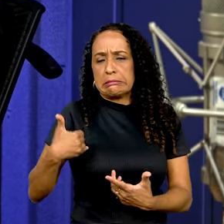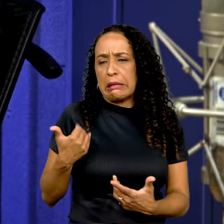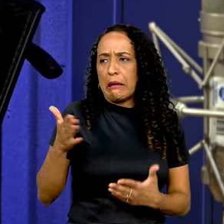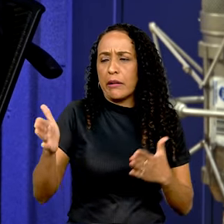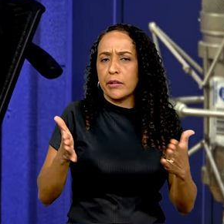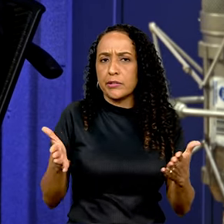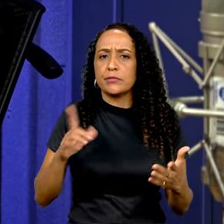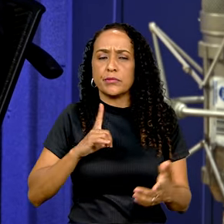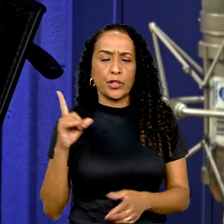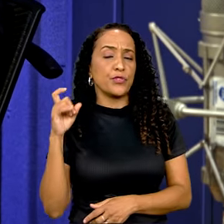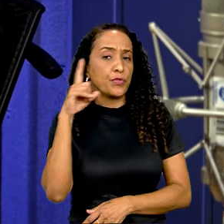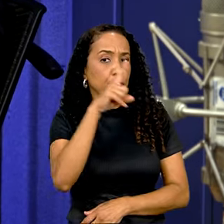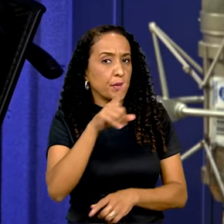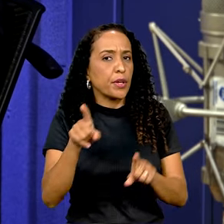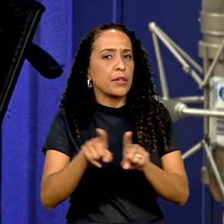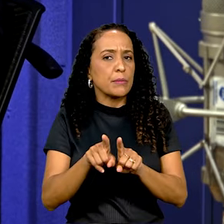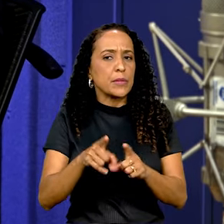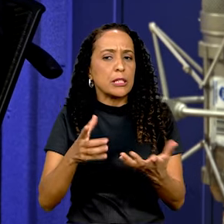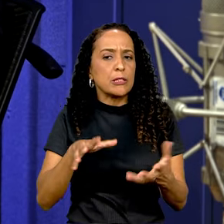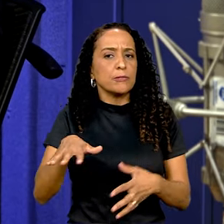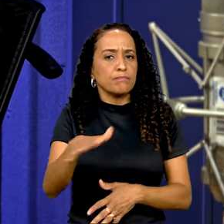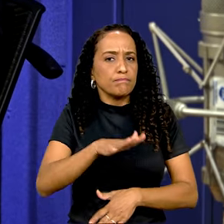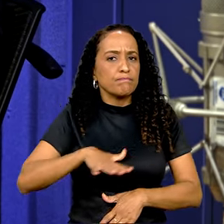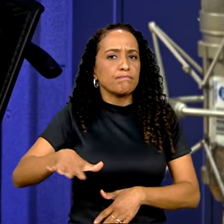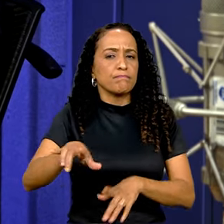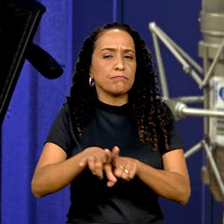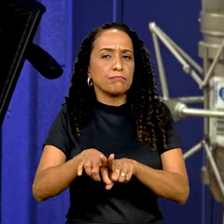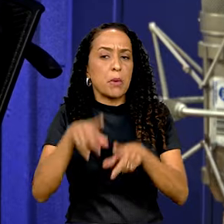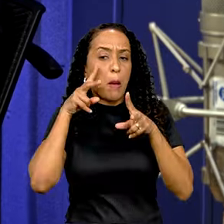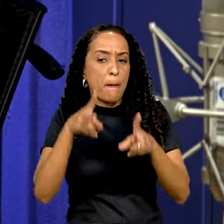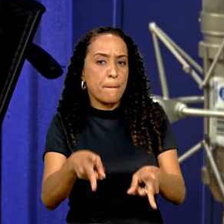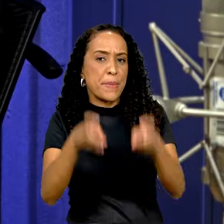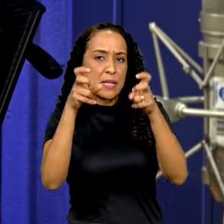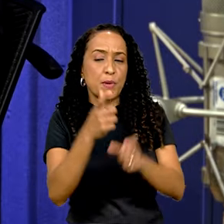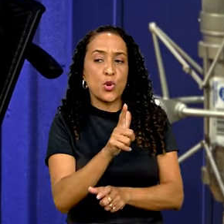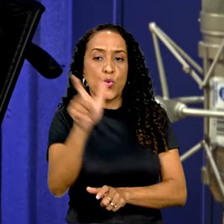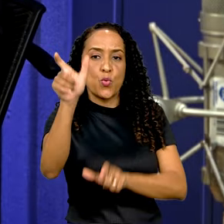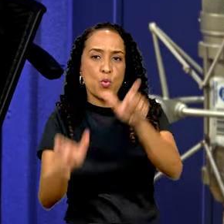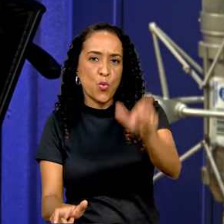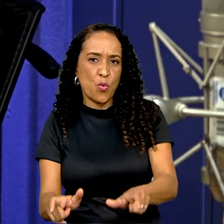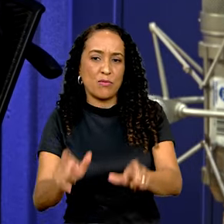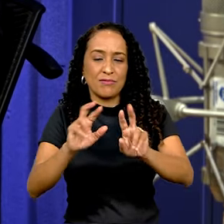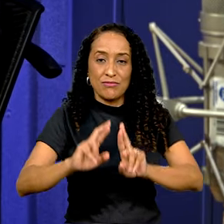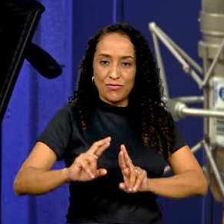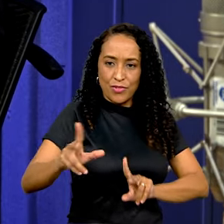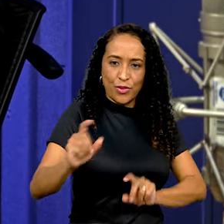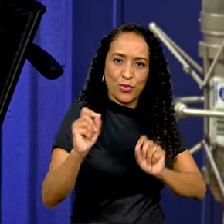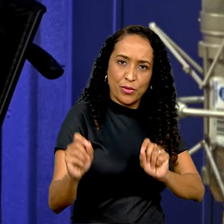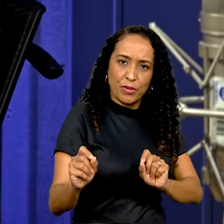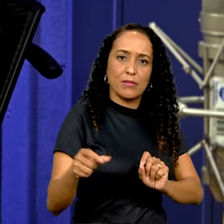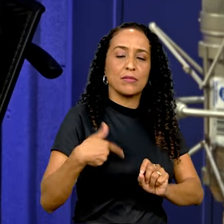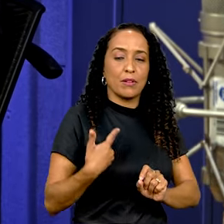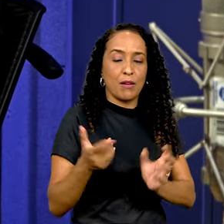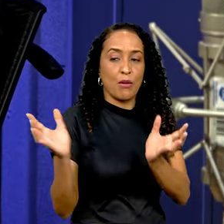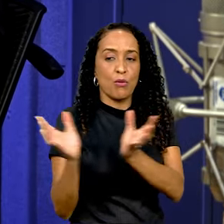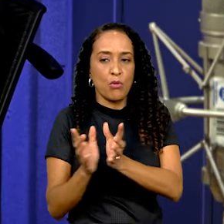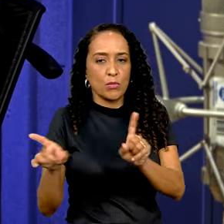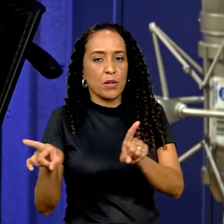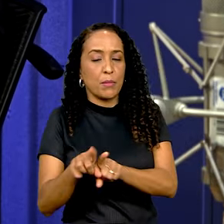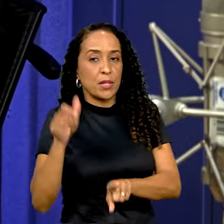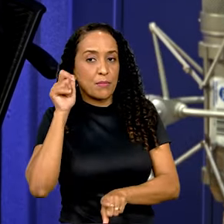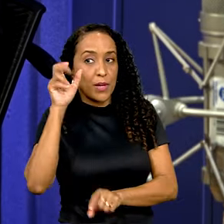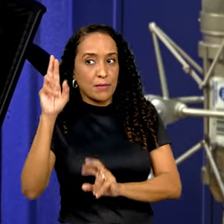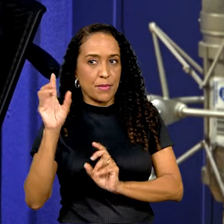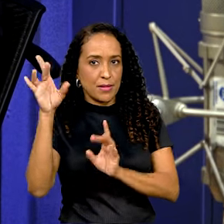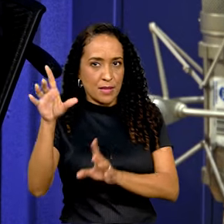eh dificuldade desse desse segmento enxergar nos outros no diferente e aí entra a categoria das mulheres